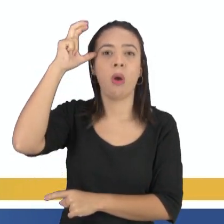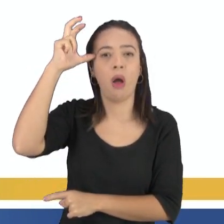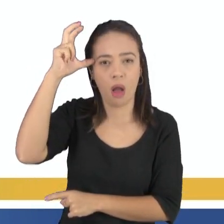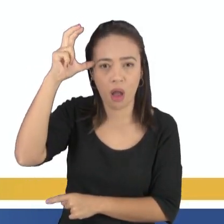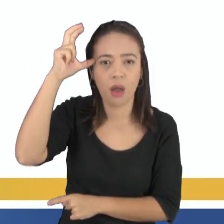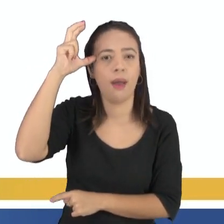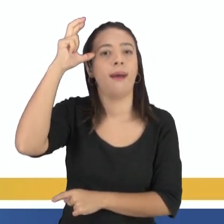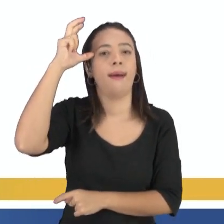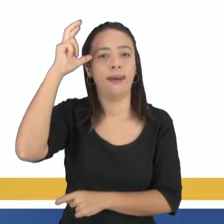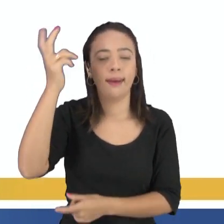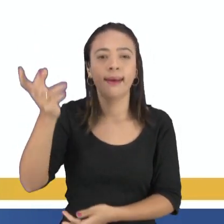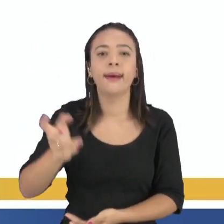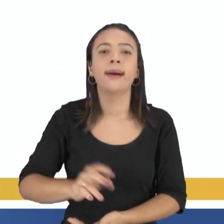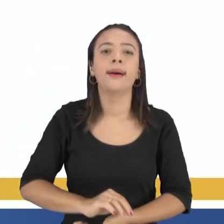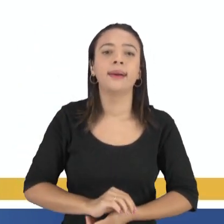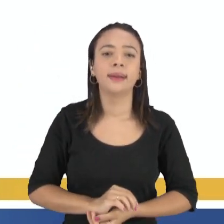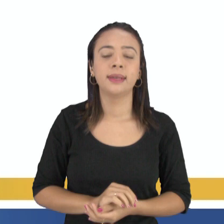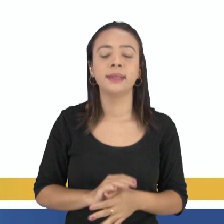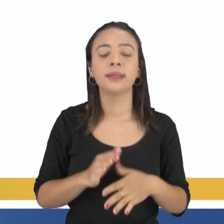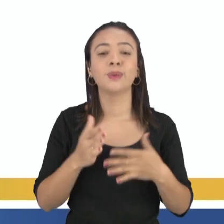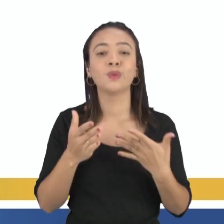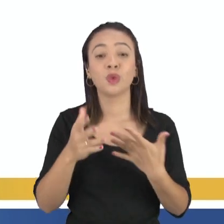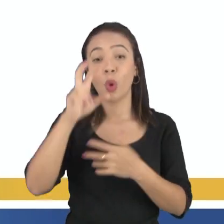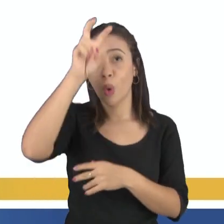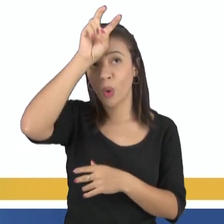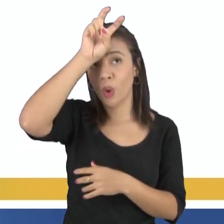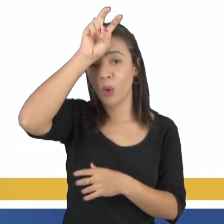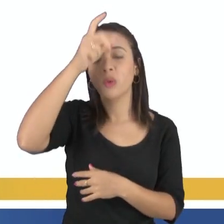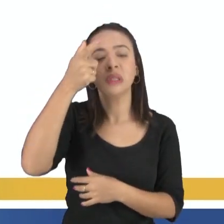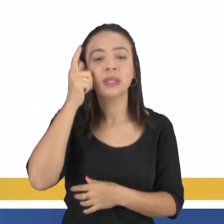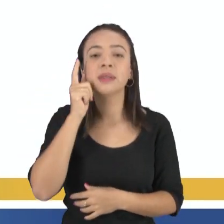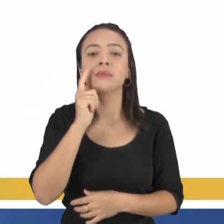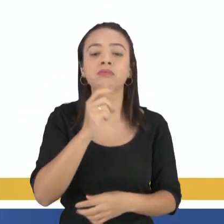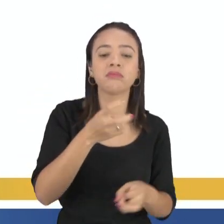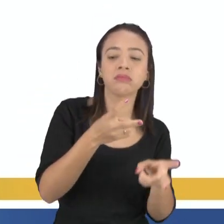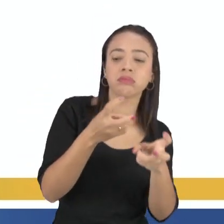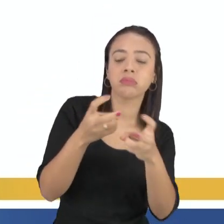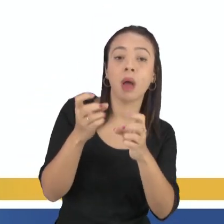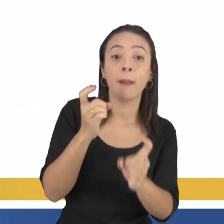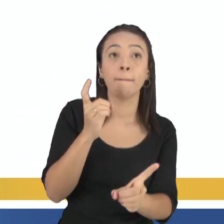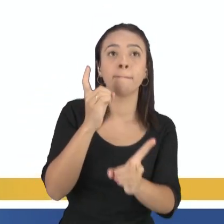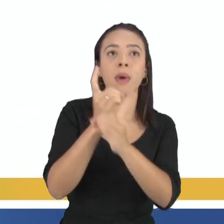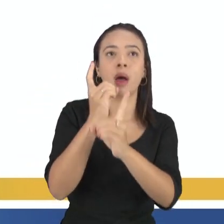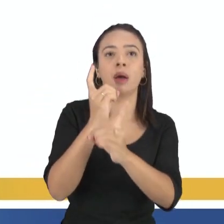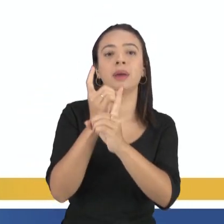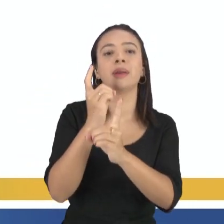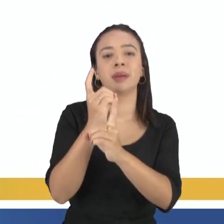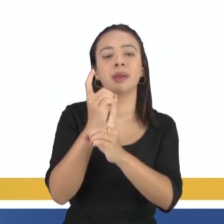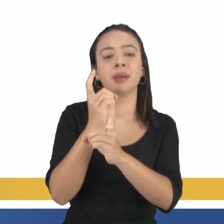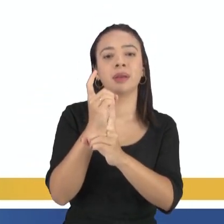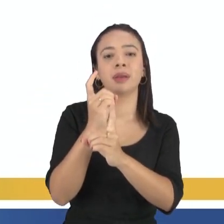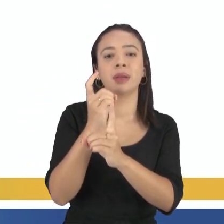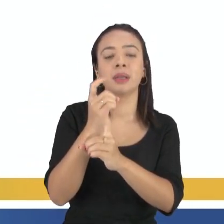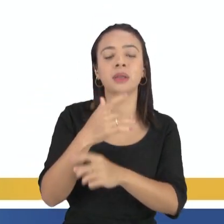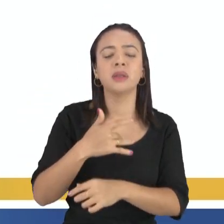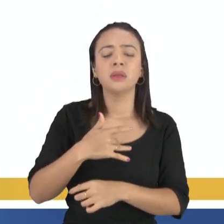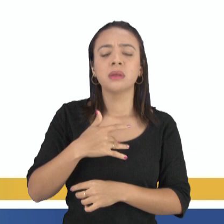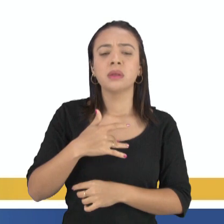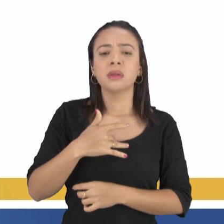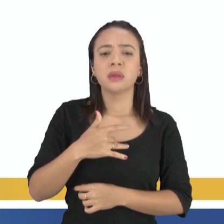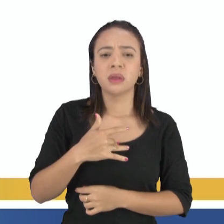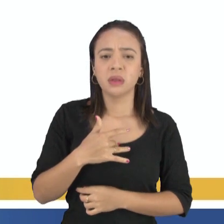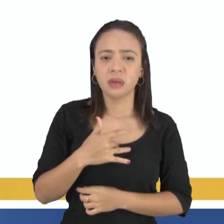conhecimentos, Então, eles fizeram essa primeira identificação, esses primeiros relatos aí da tuberculose,